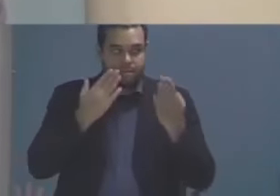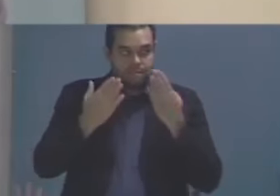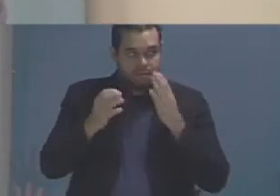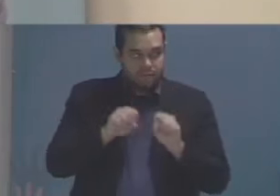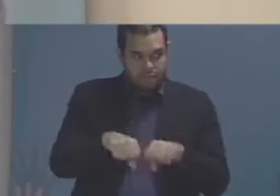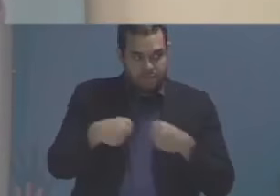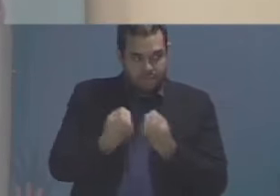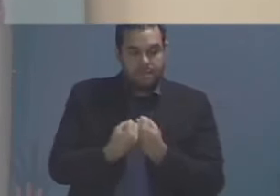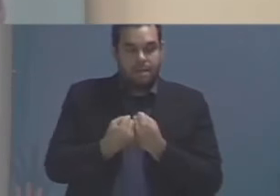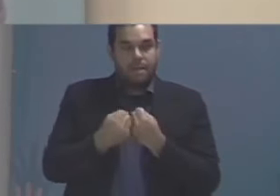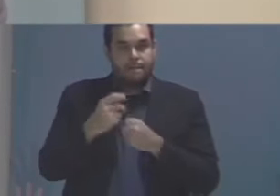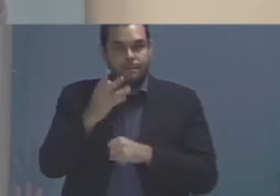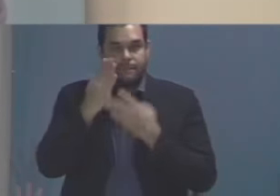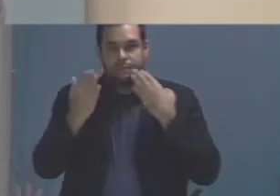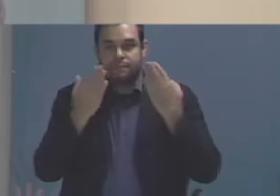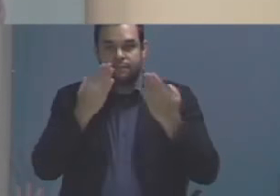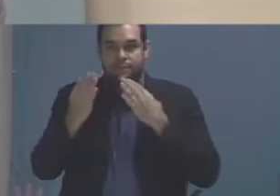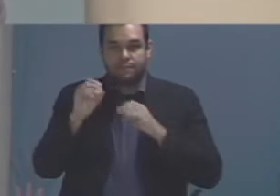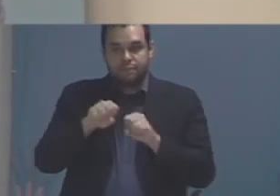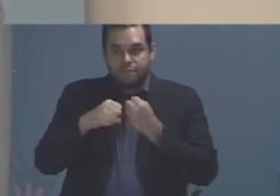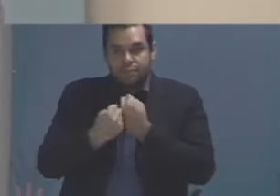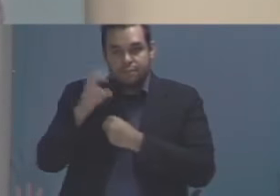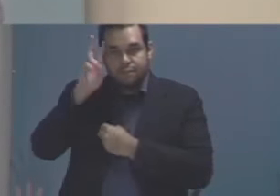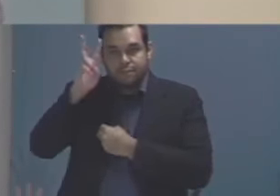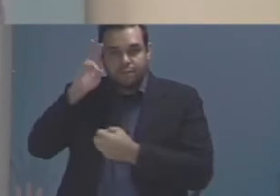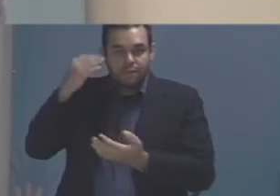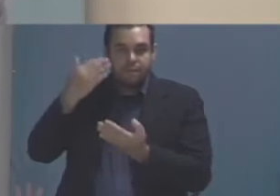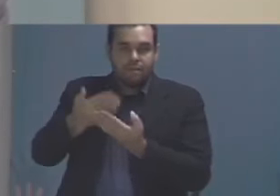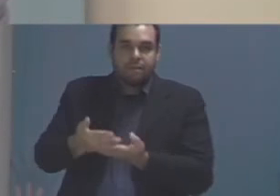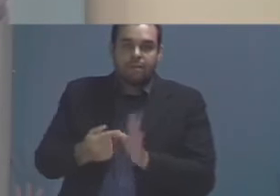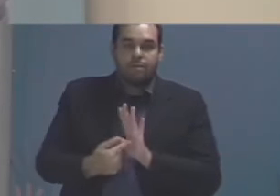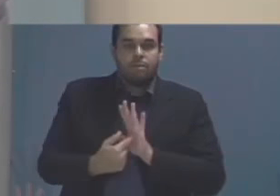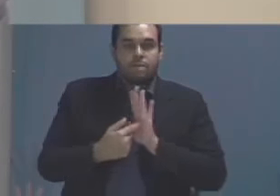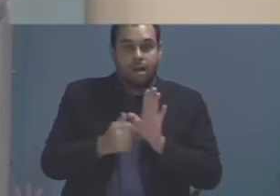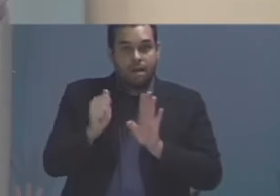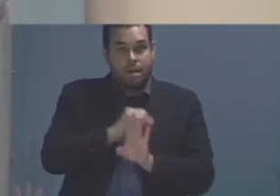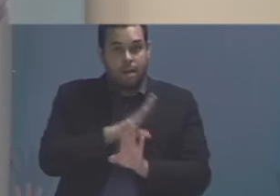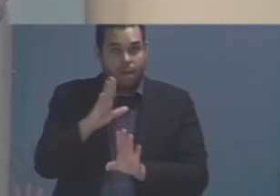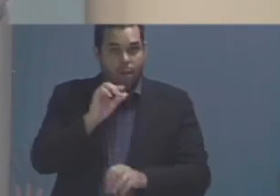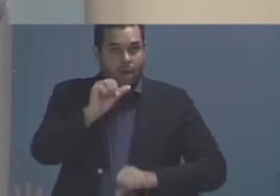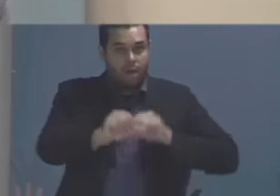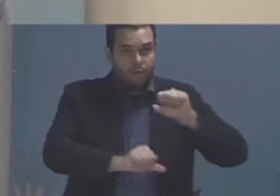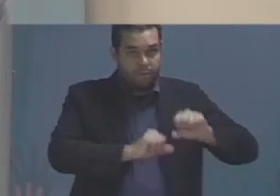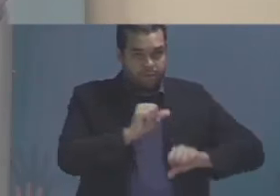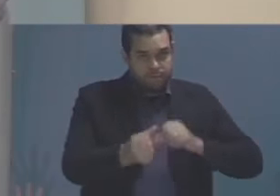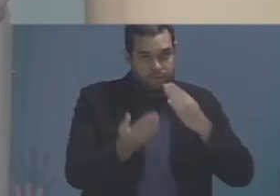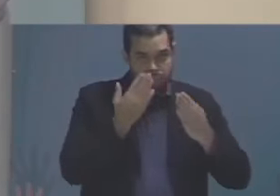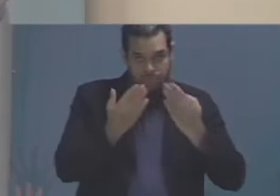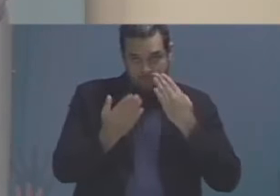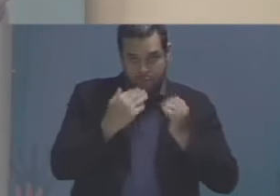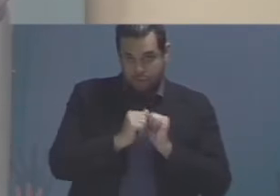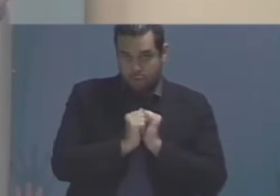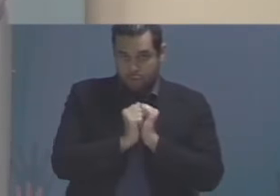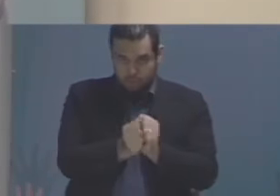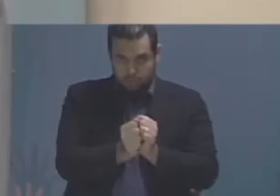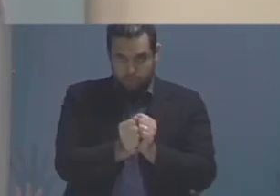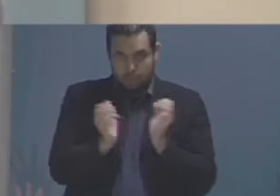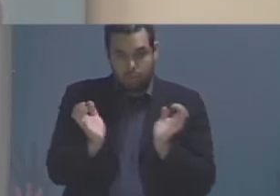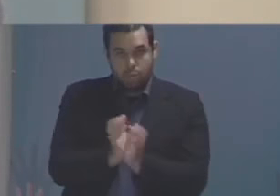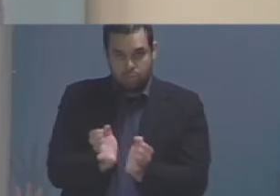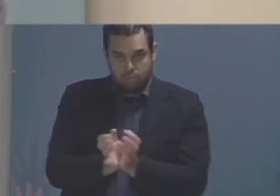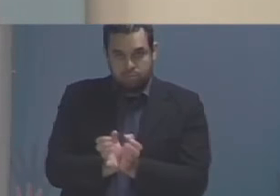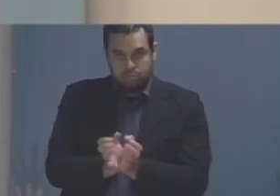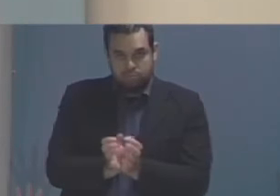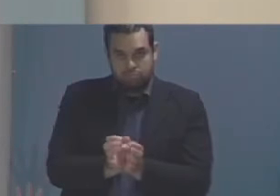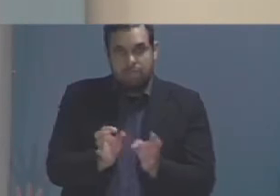relacionados à psicologia sócio-histórica. Eu quero deixar bastante claro que a Renovação da Psicologia ela não somente se compromete com a classe, ela